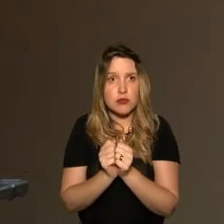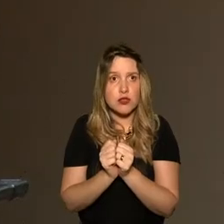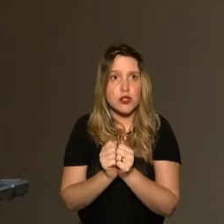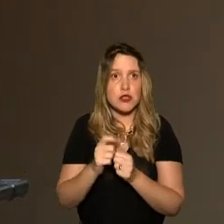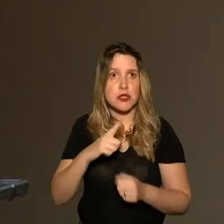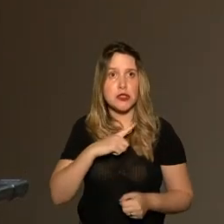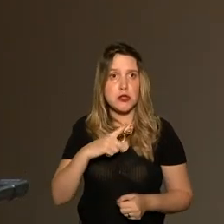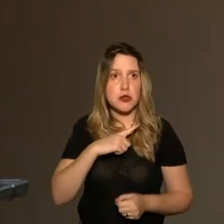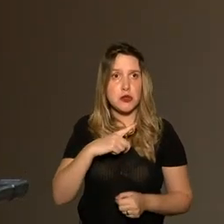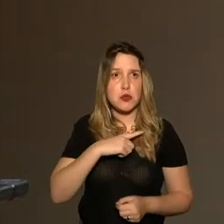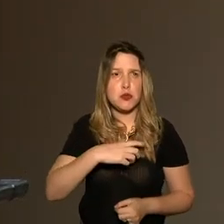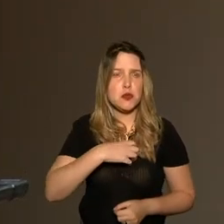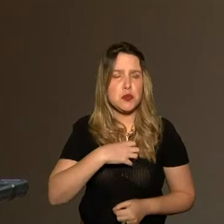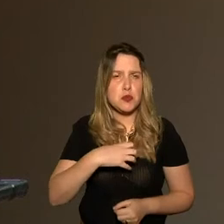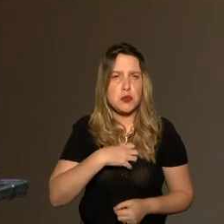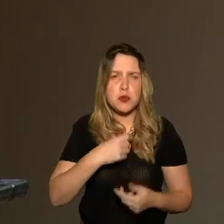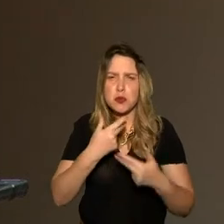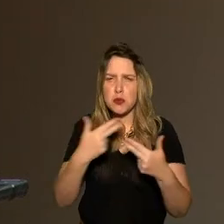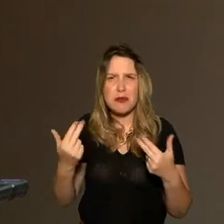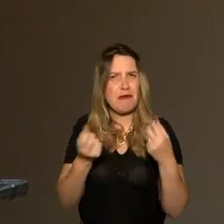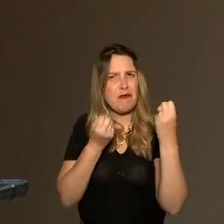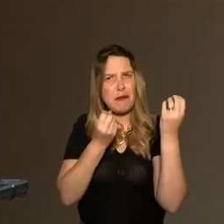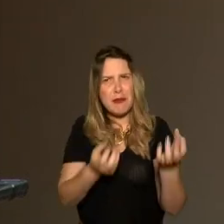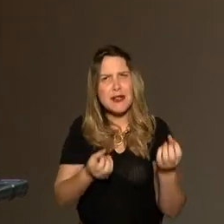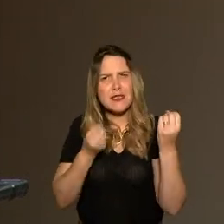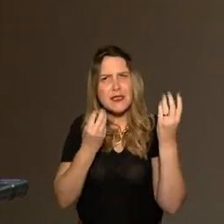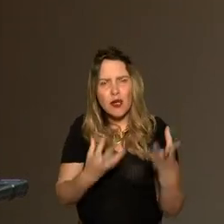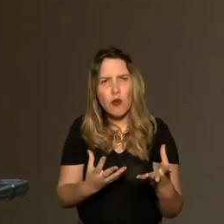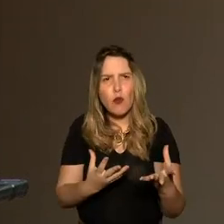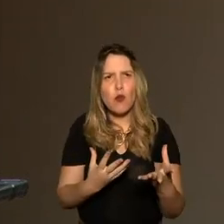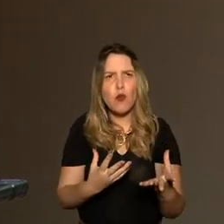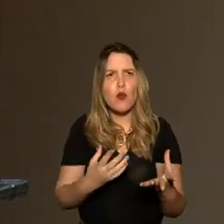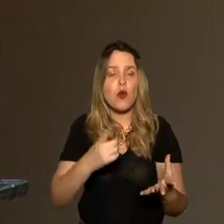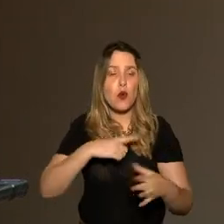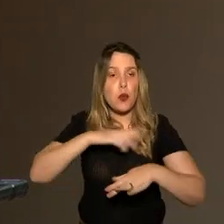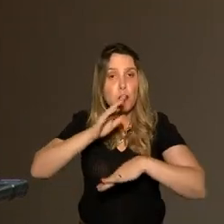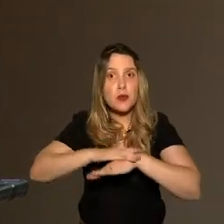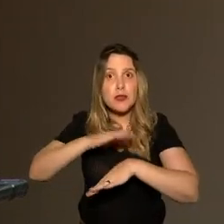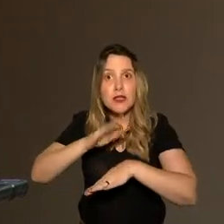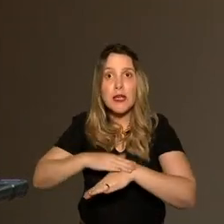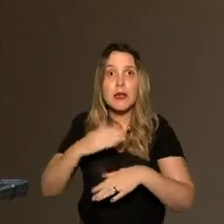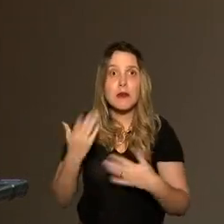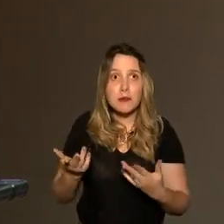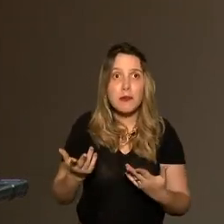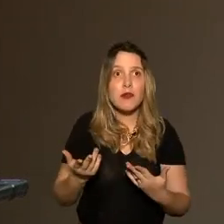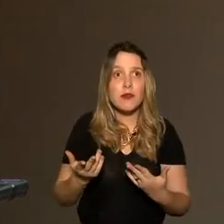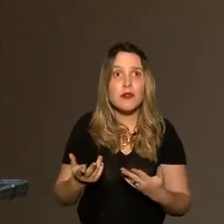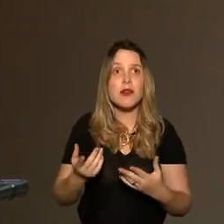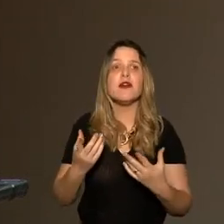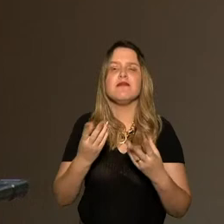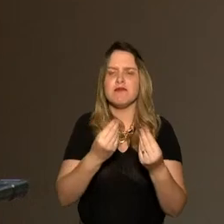sujeitos a muitas informações o tempo inteiro Há muitos